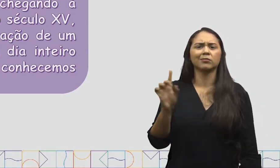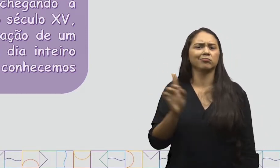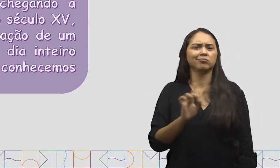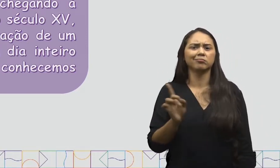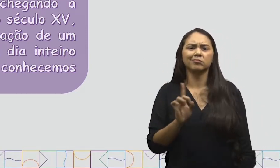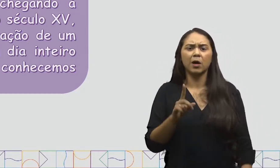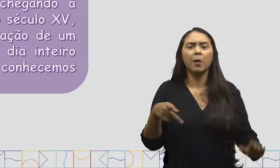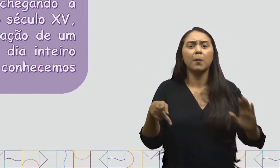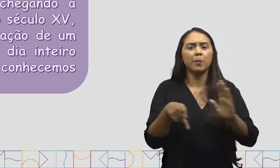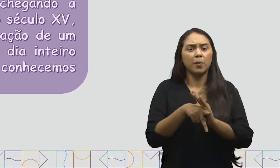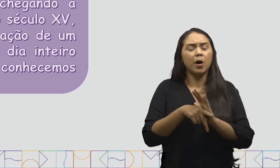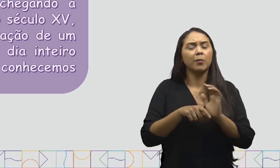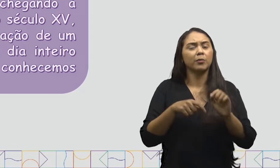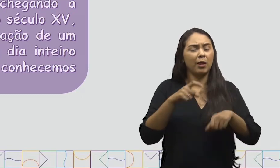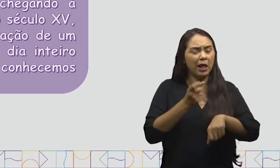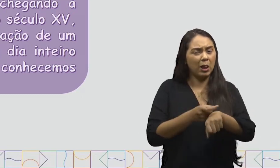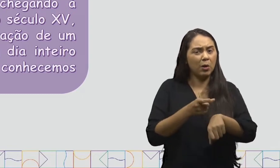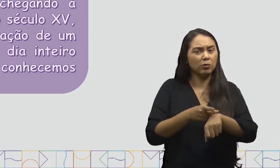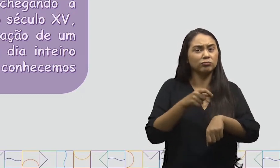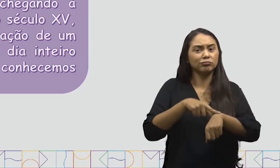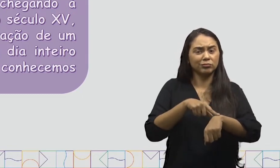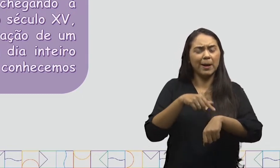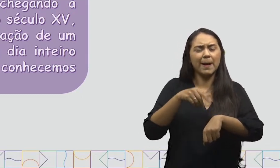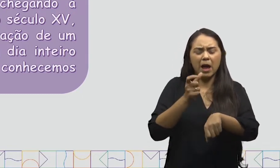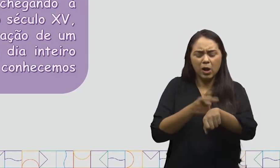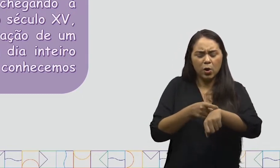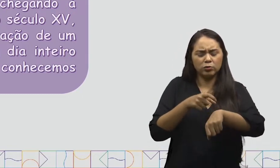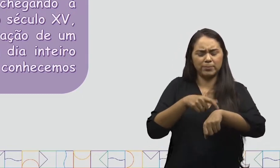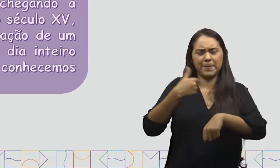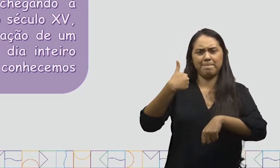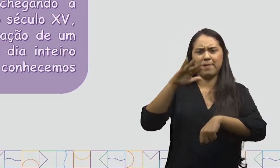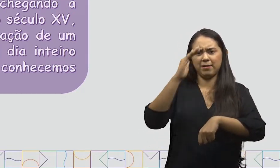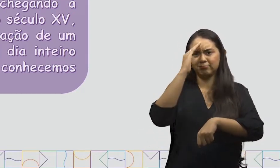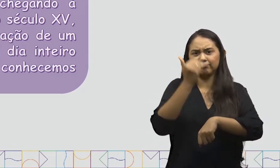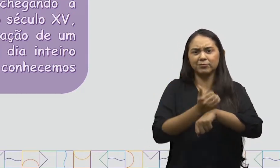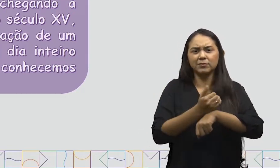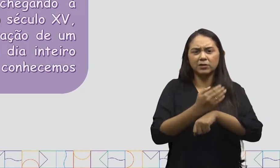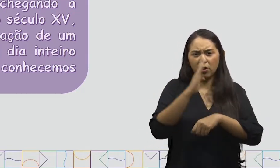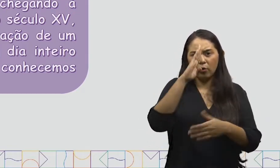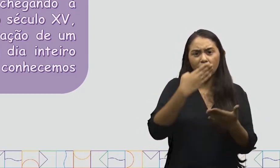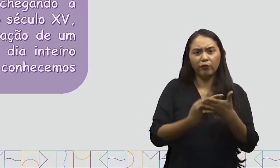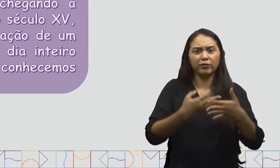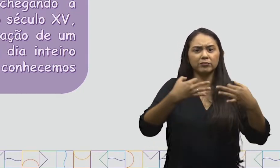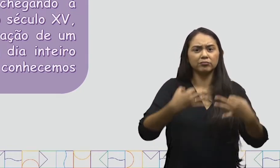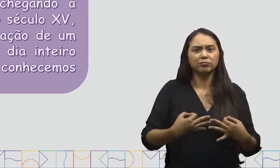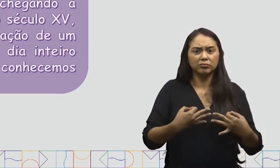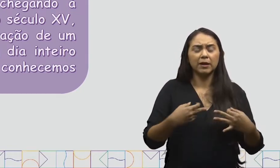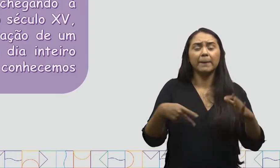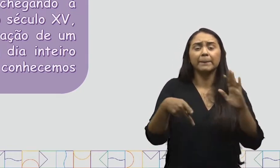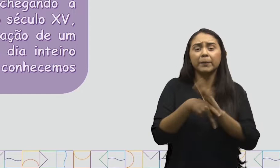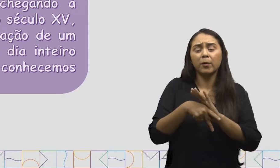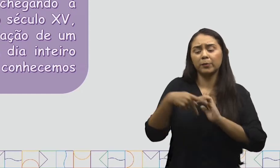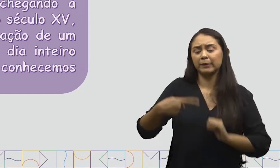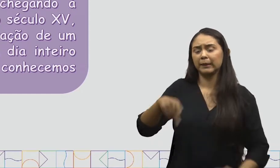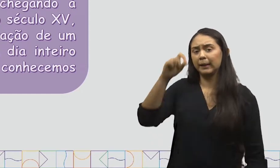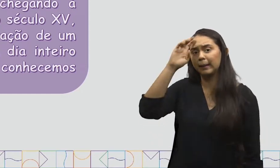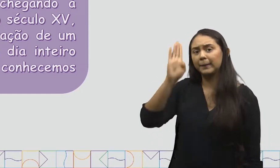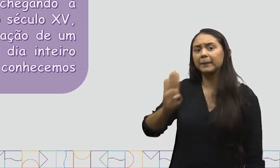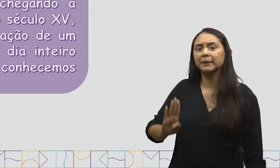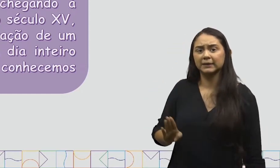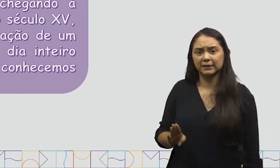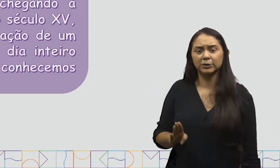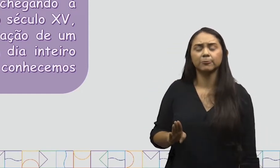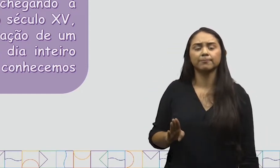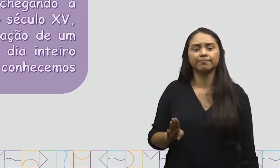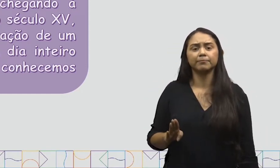marcações de um relógio analógico, que são muito mais precisas e levam em consideração a hora oficial do Brasil.